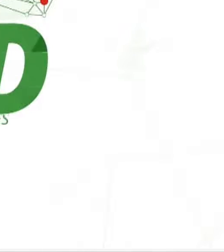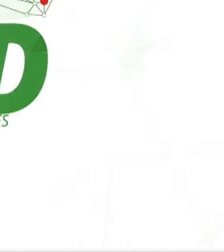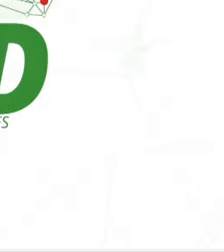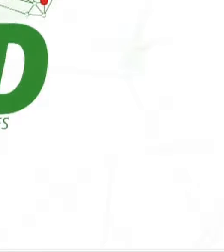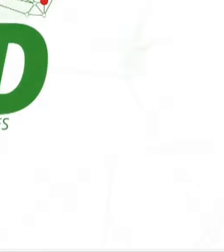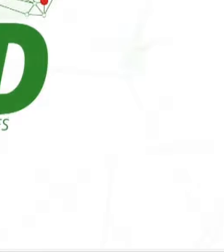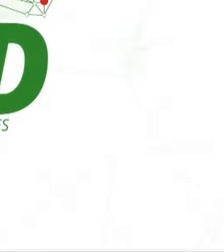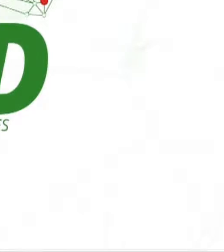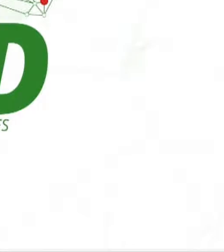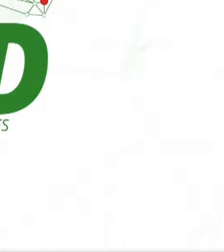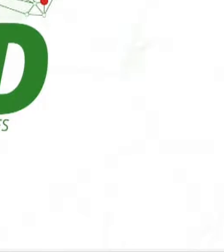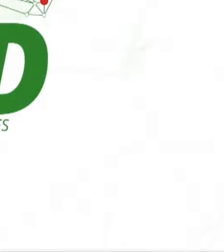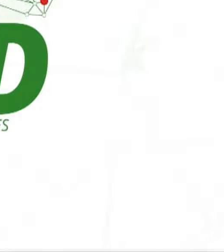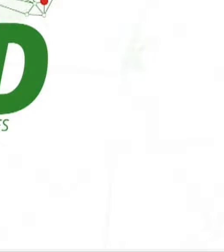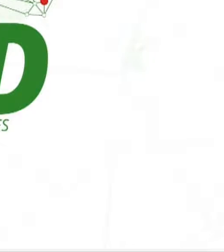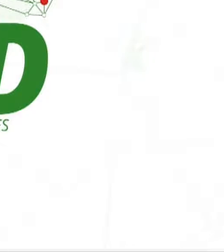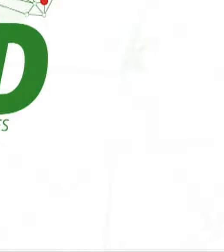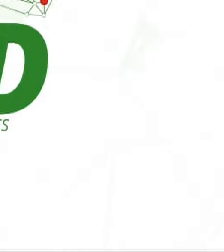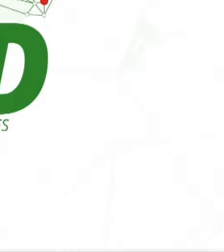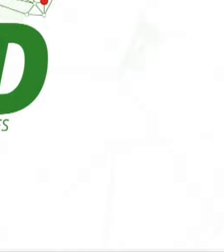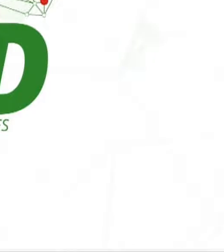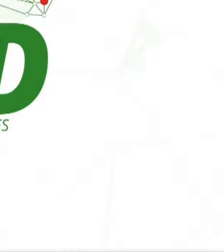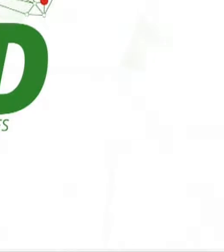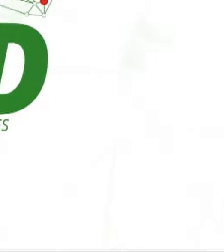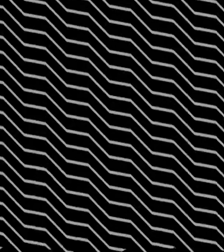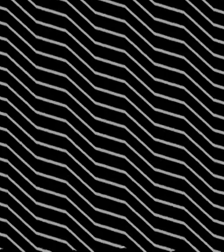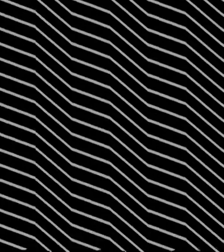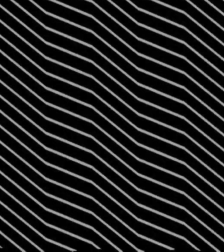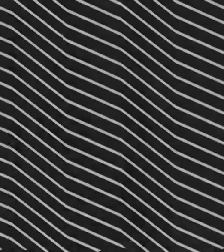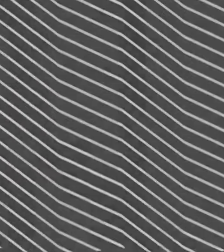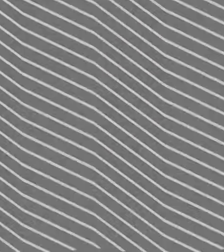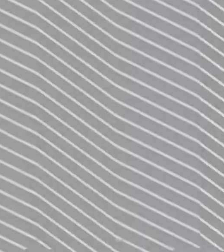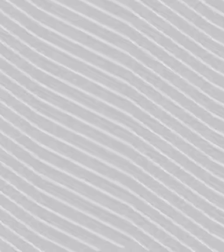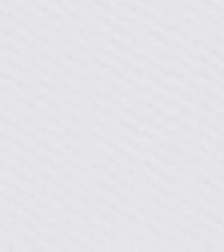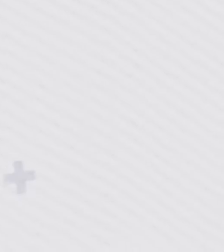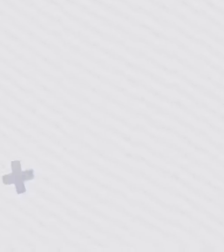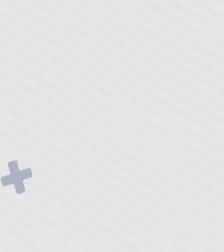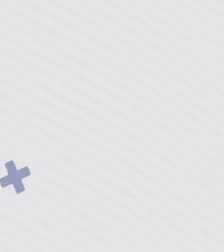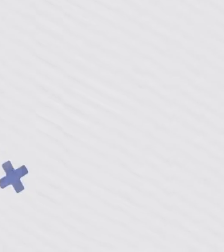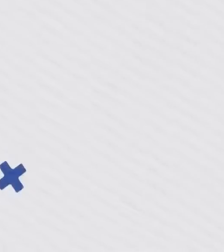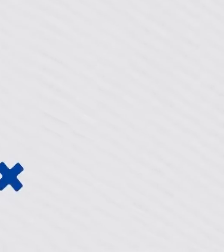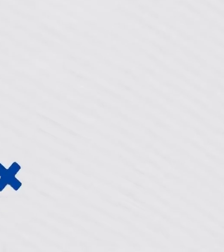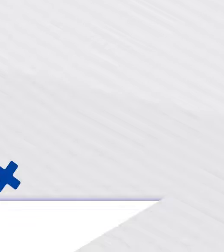Educação à distância, mudando realidades.